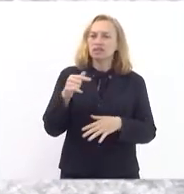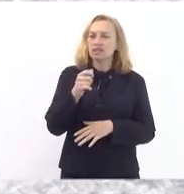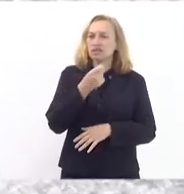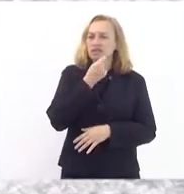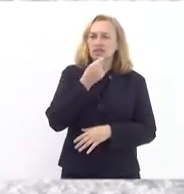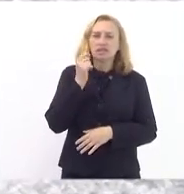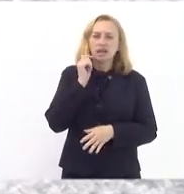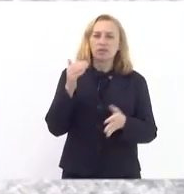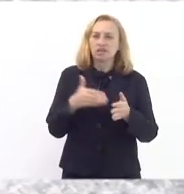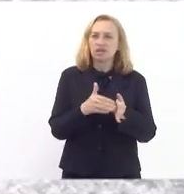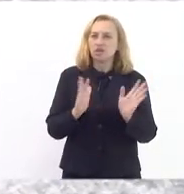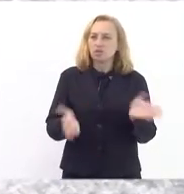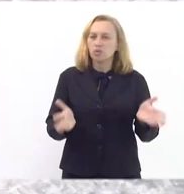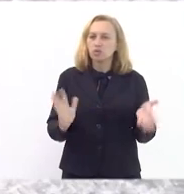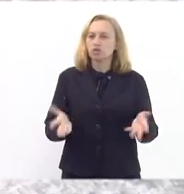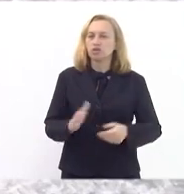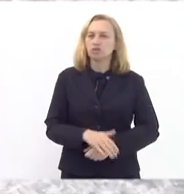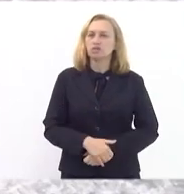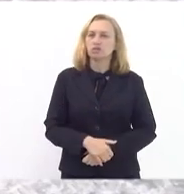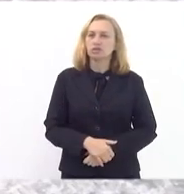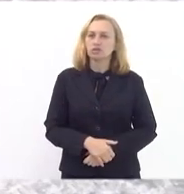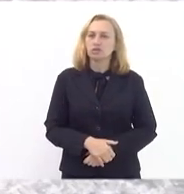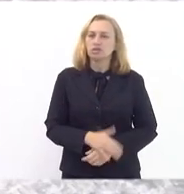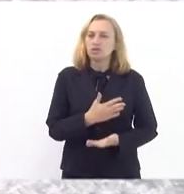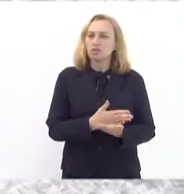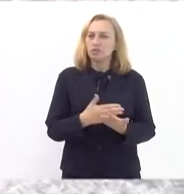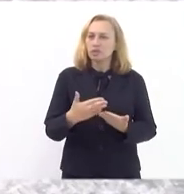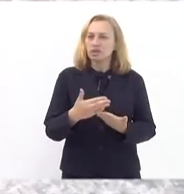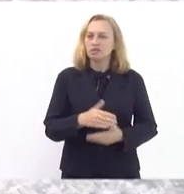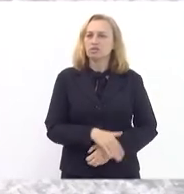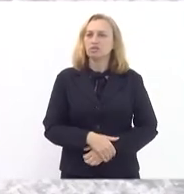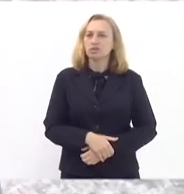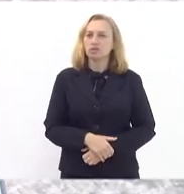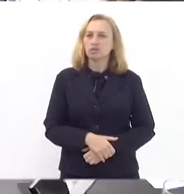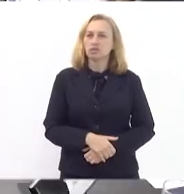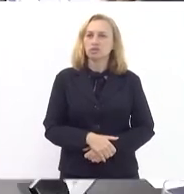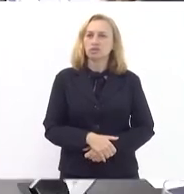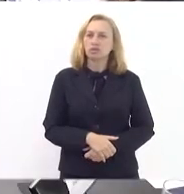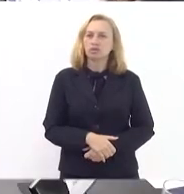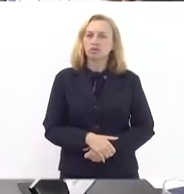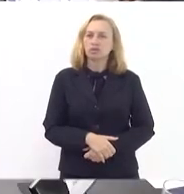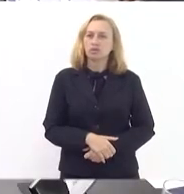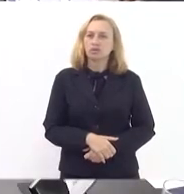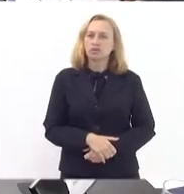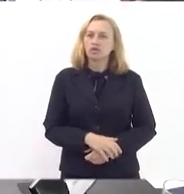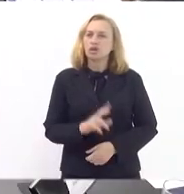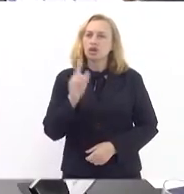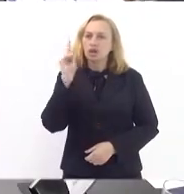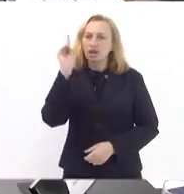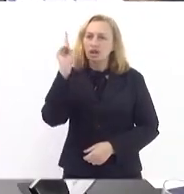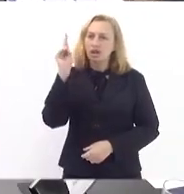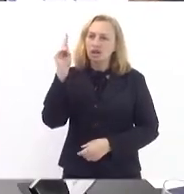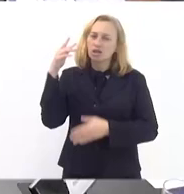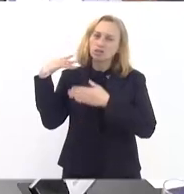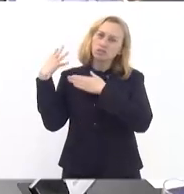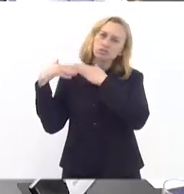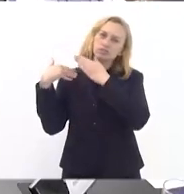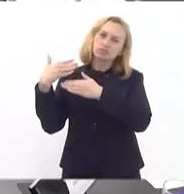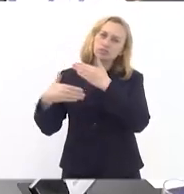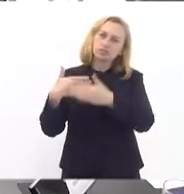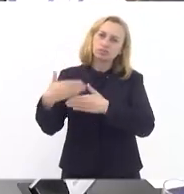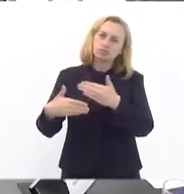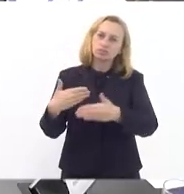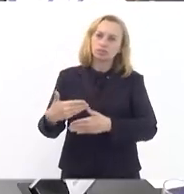assumir a unidade então começa é um o histórico o gpfer